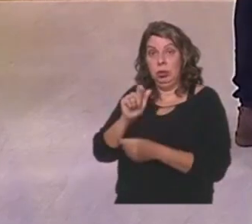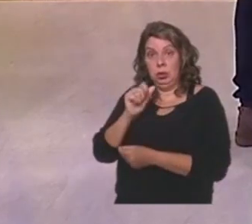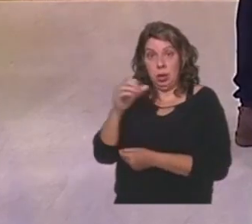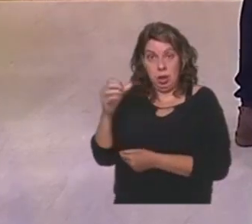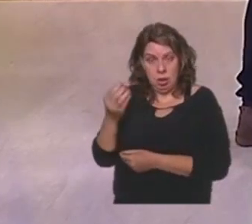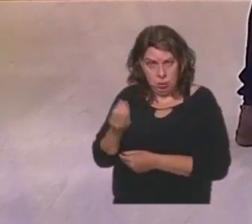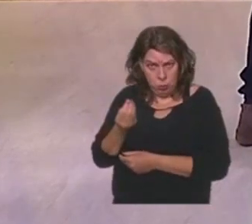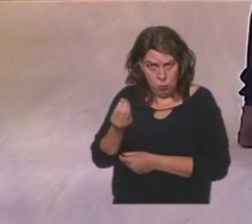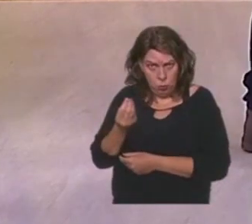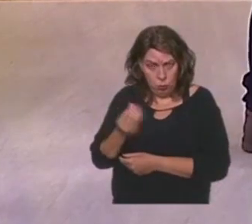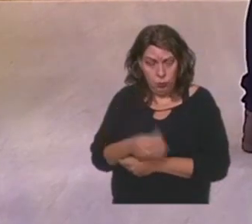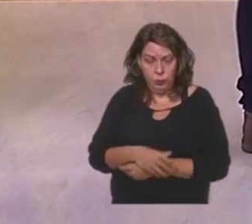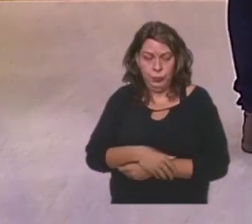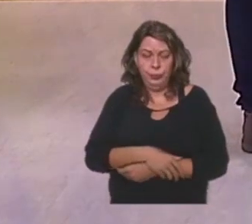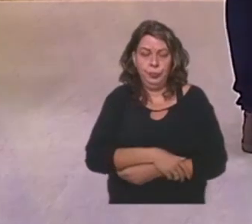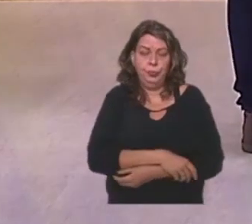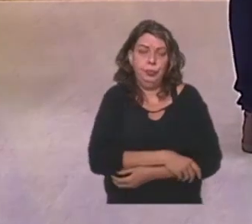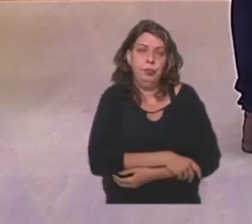que funciona, né?